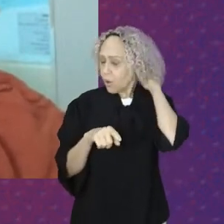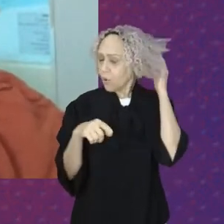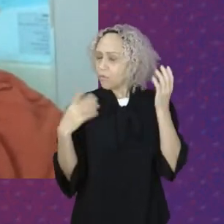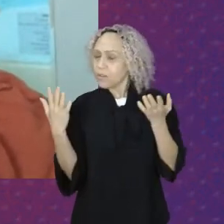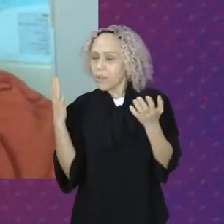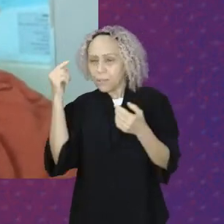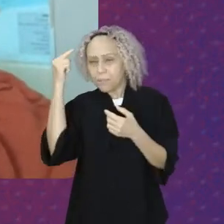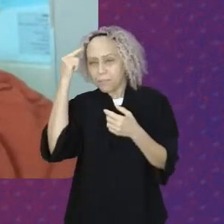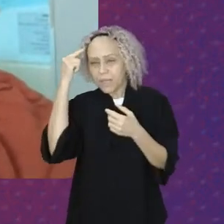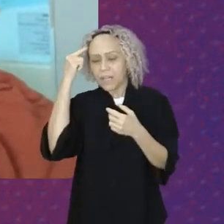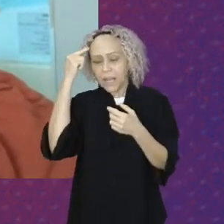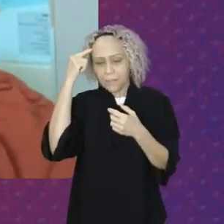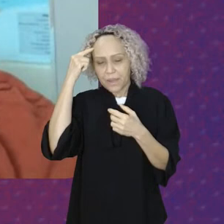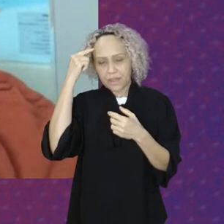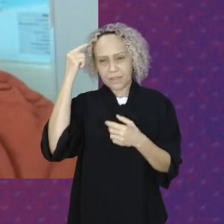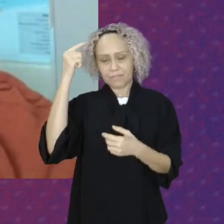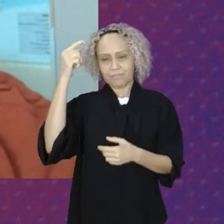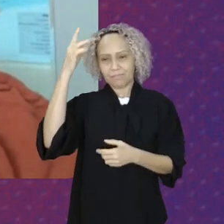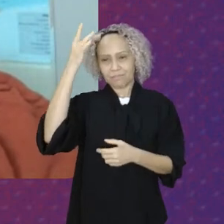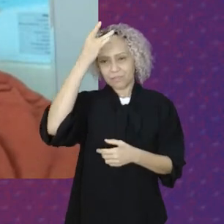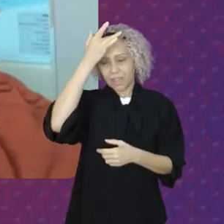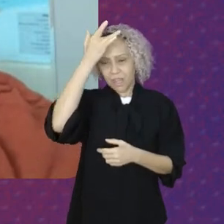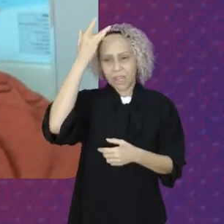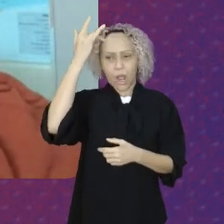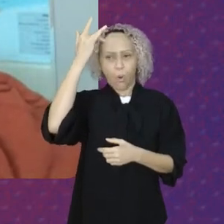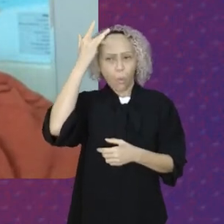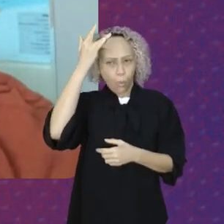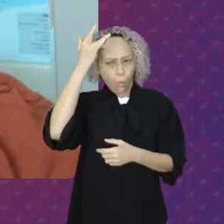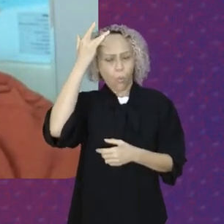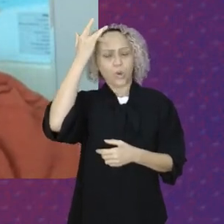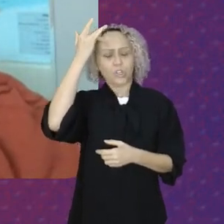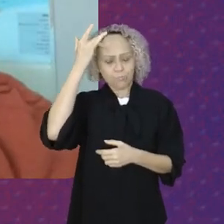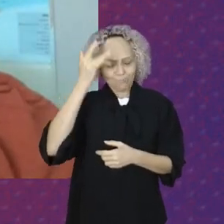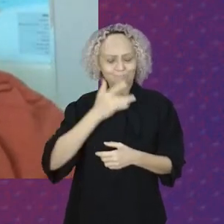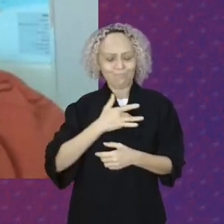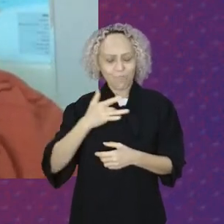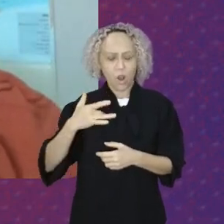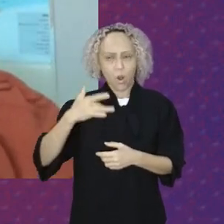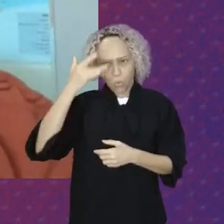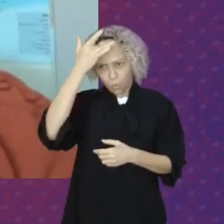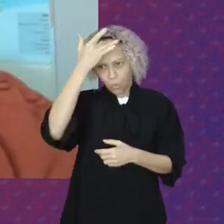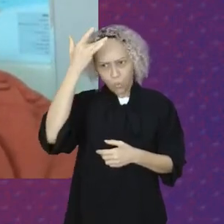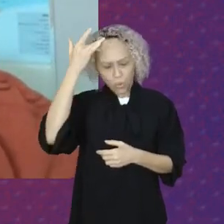responsabilidade de ter a criança bem e sendo cuidada,